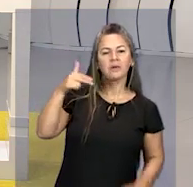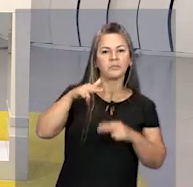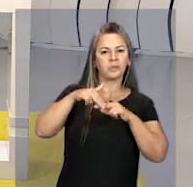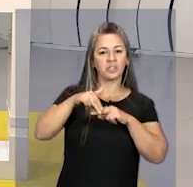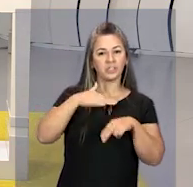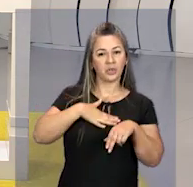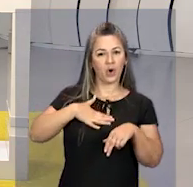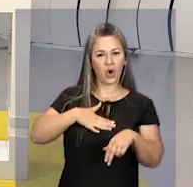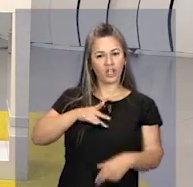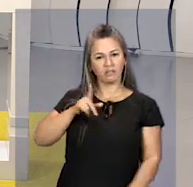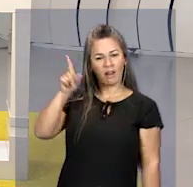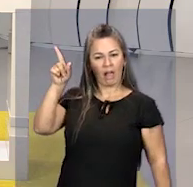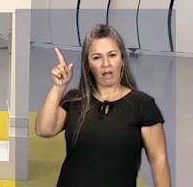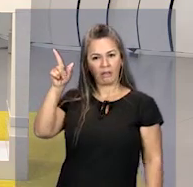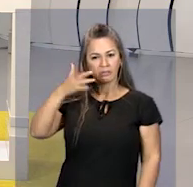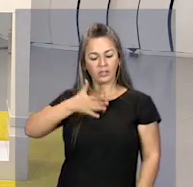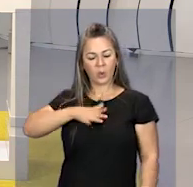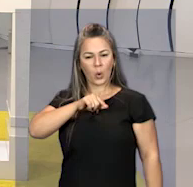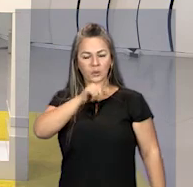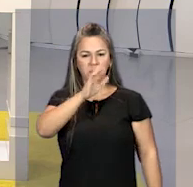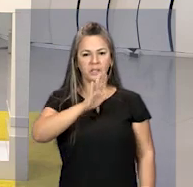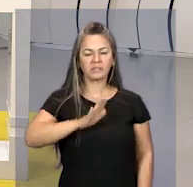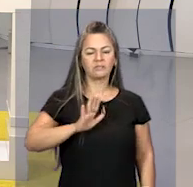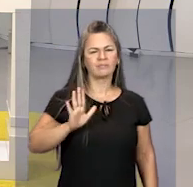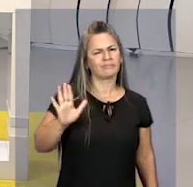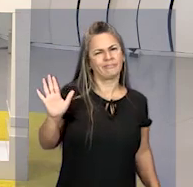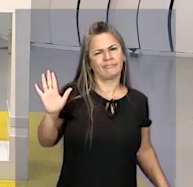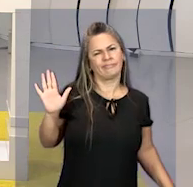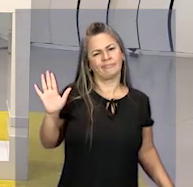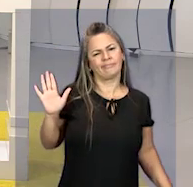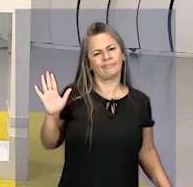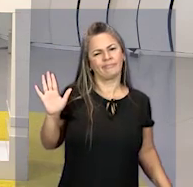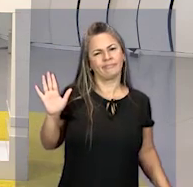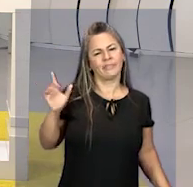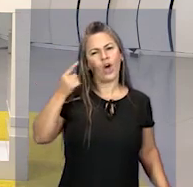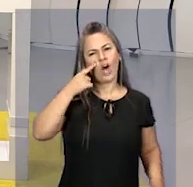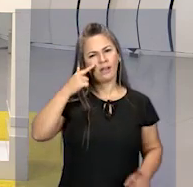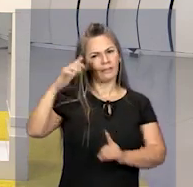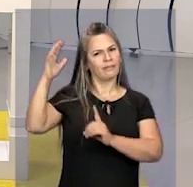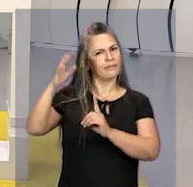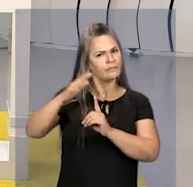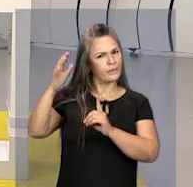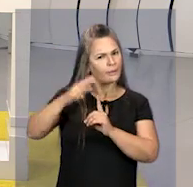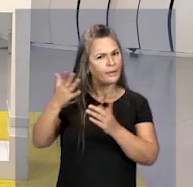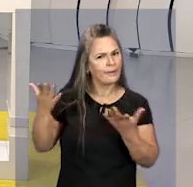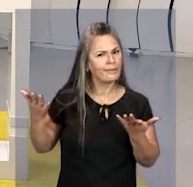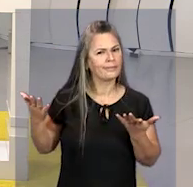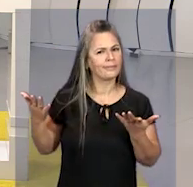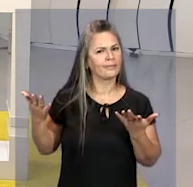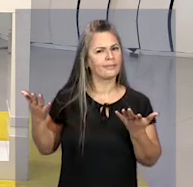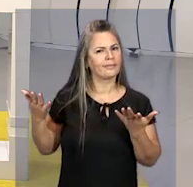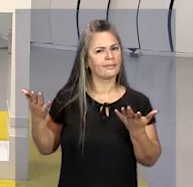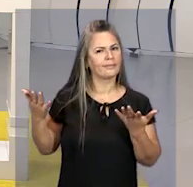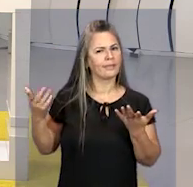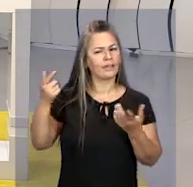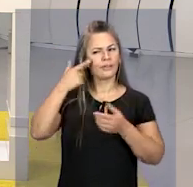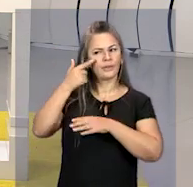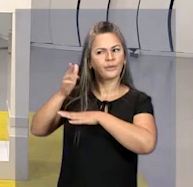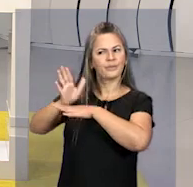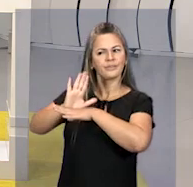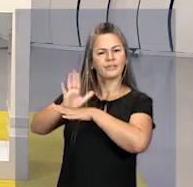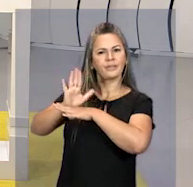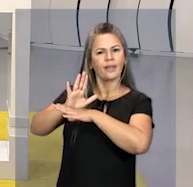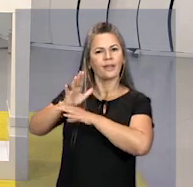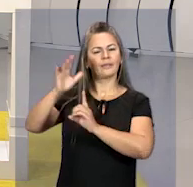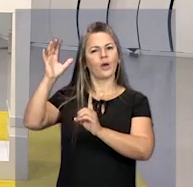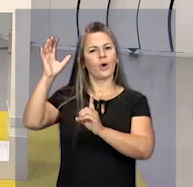assistimos e gostamos mais de assistir esse tipo de cinema. Enfim, isso tudo são influências que as narrativas do audiovisual elas